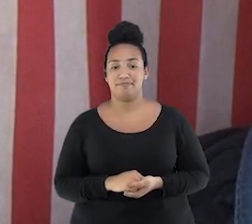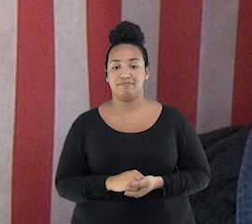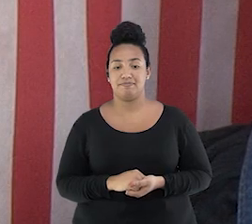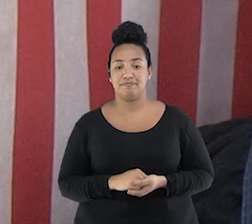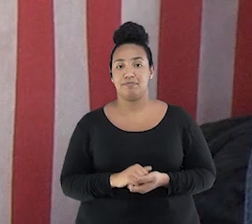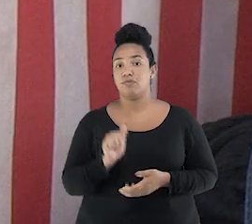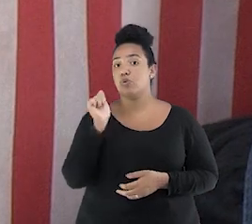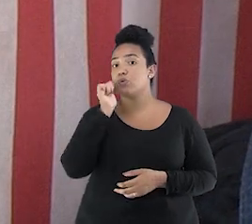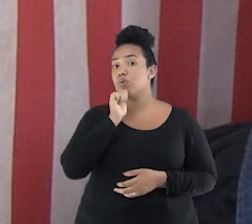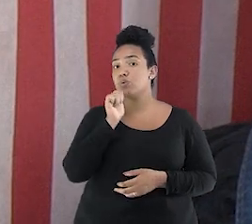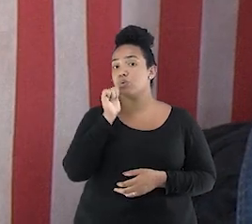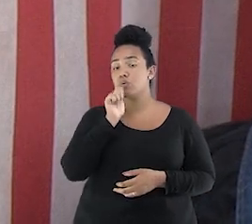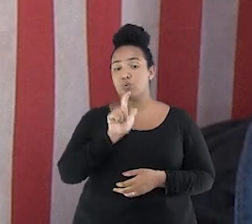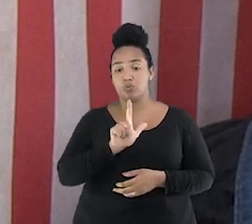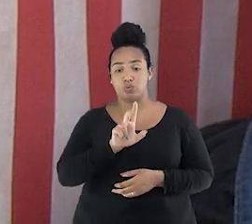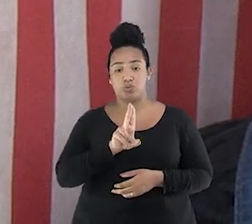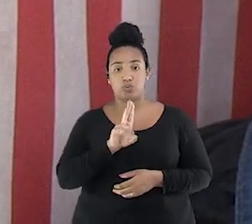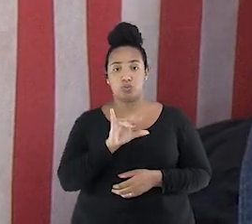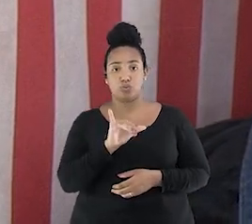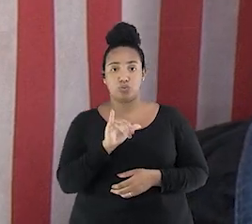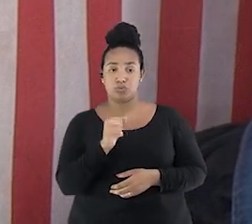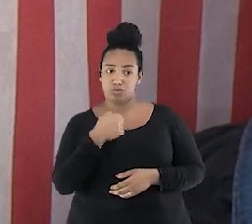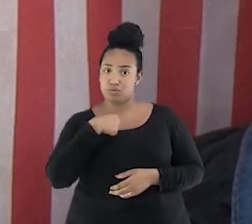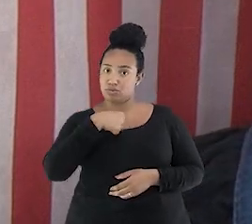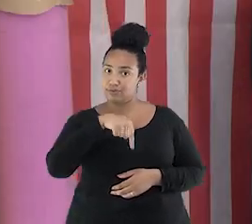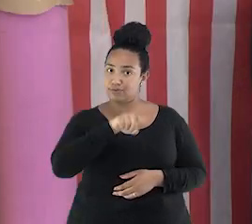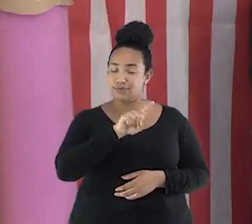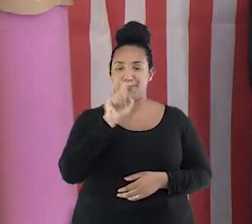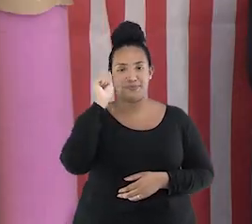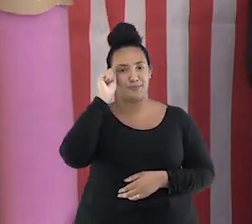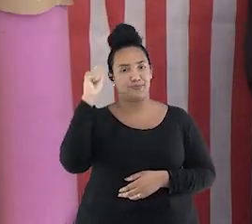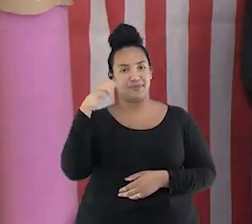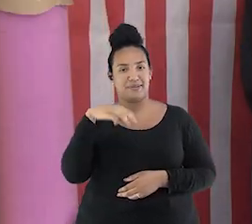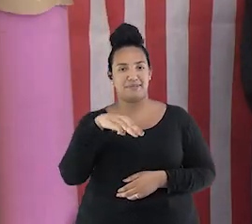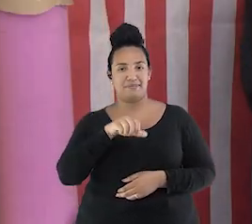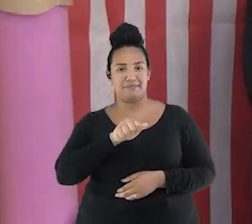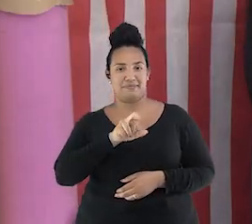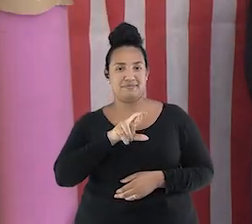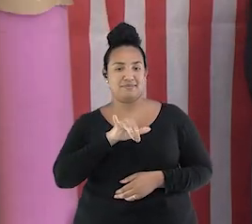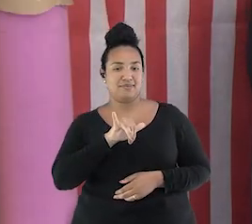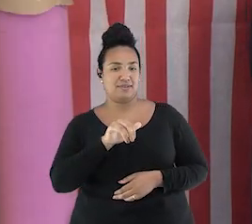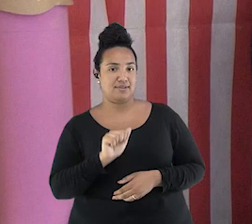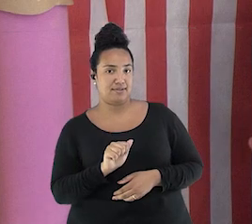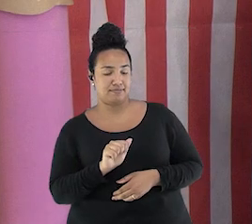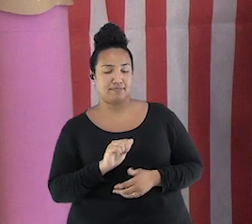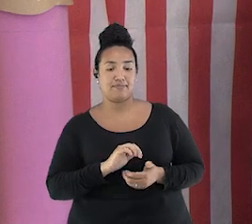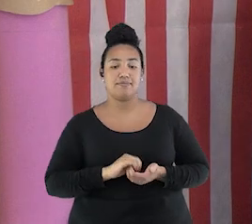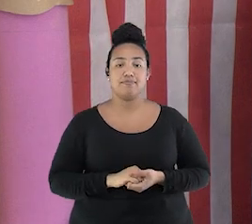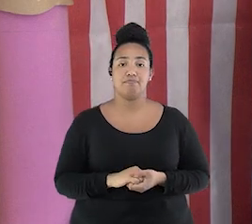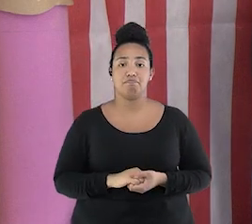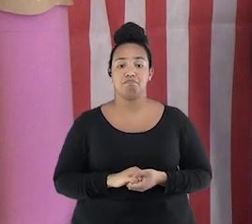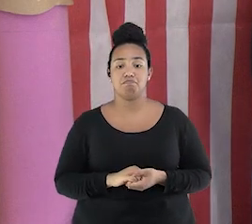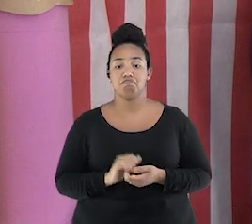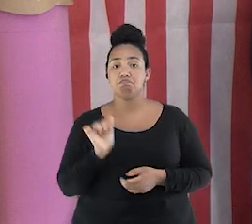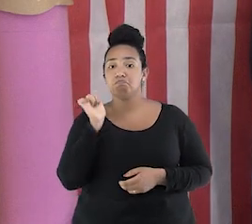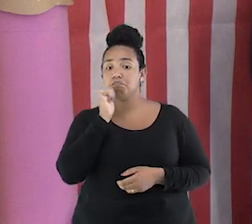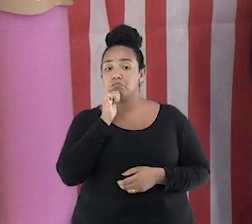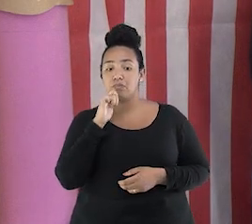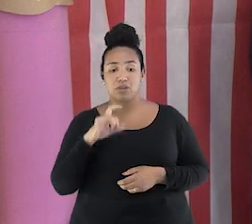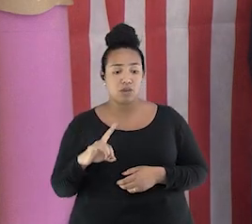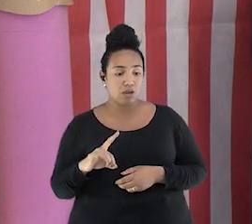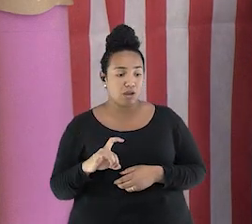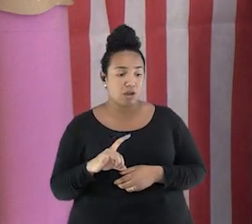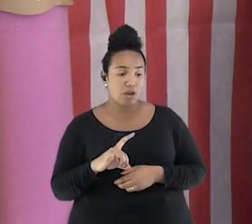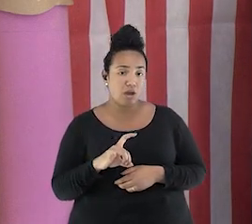vão indo, de Maria Heloísa Penteado. Lúcia já vão indo, não conseguia andar